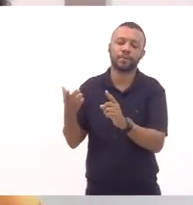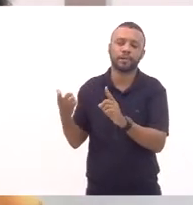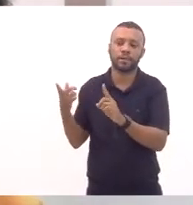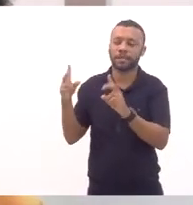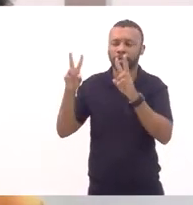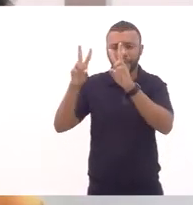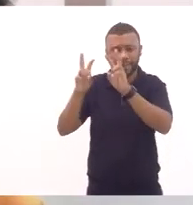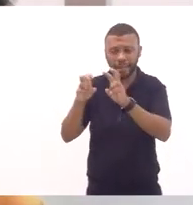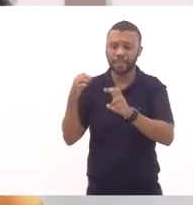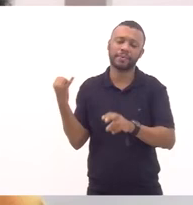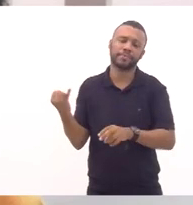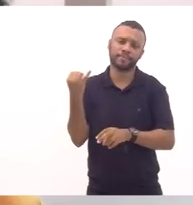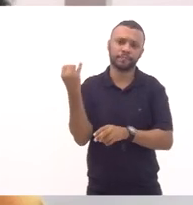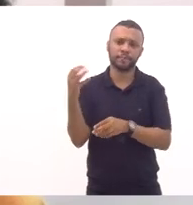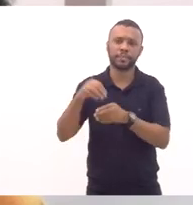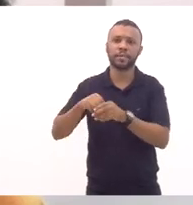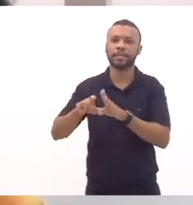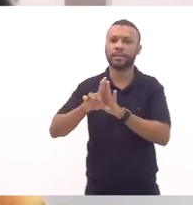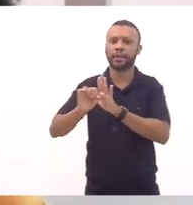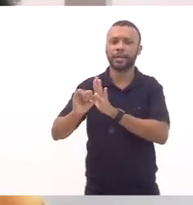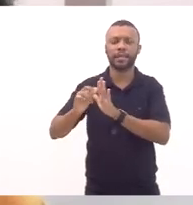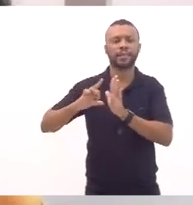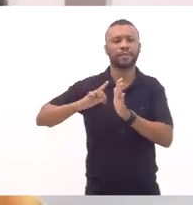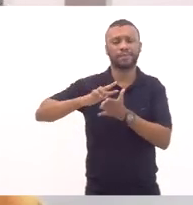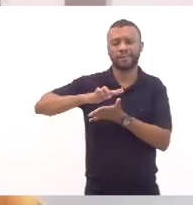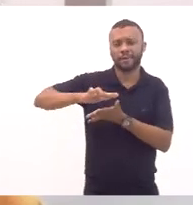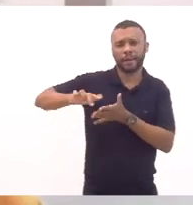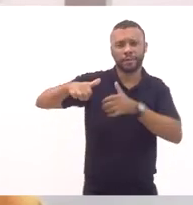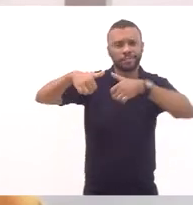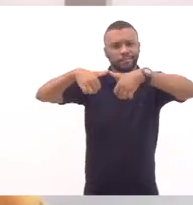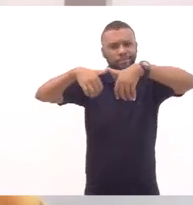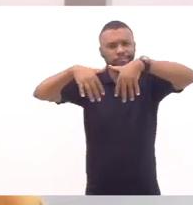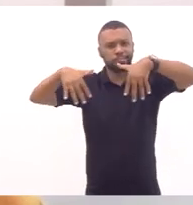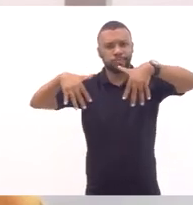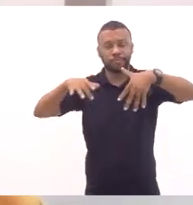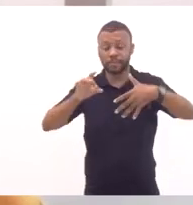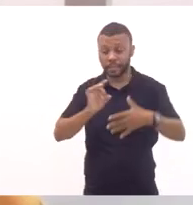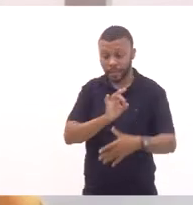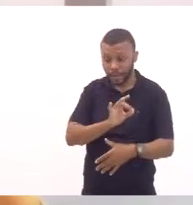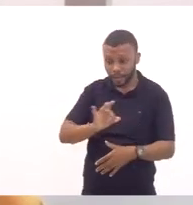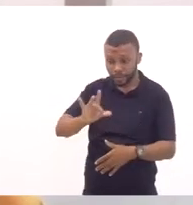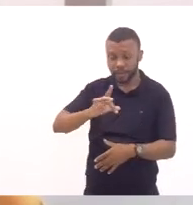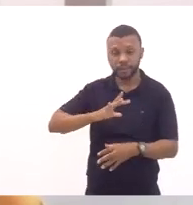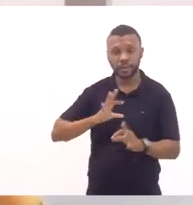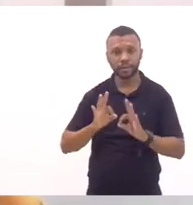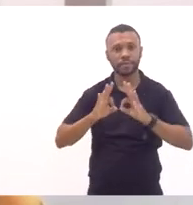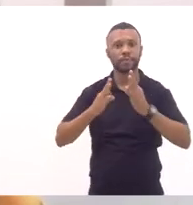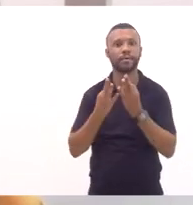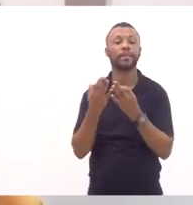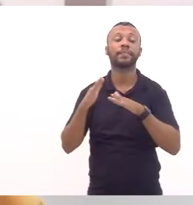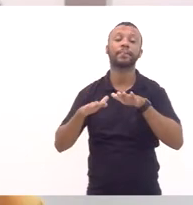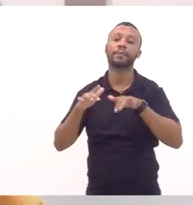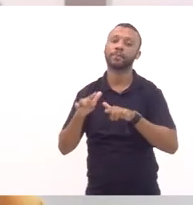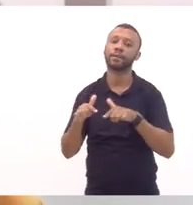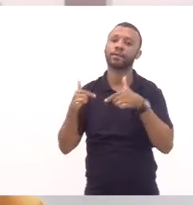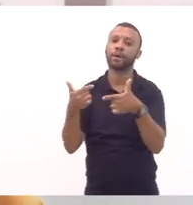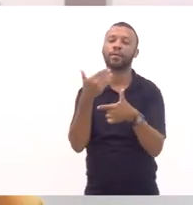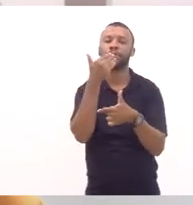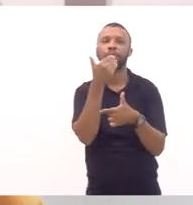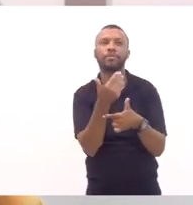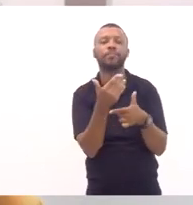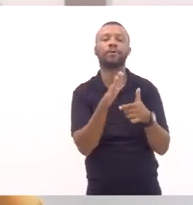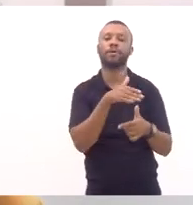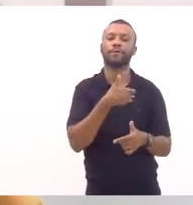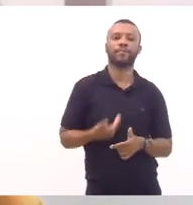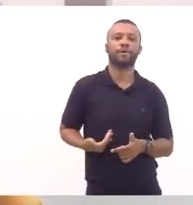dentro dessa lei, temos inúmeras categorias, e cada uma com a sua família, dependendo dessa ação. Apelamos também ao governador para